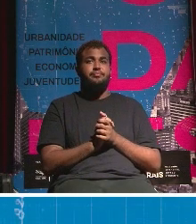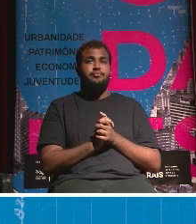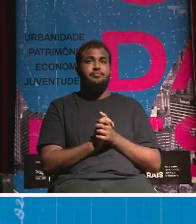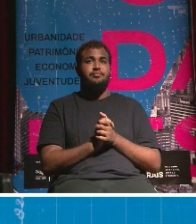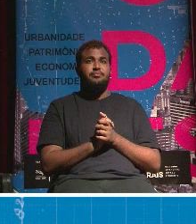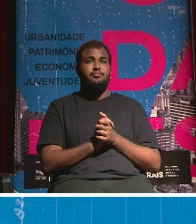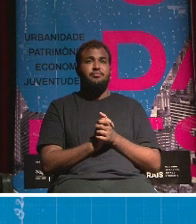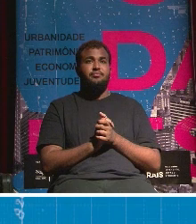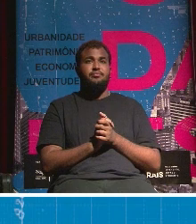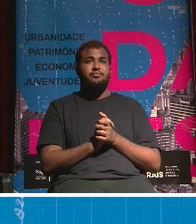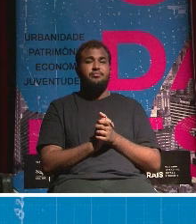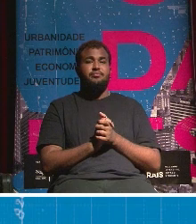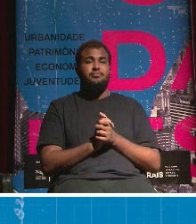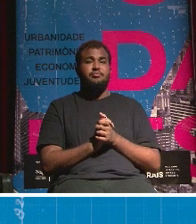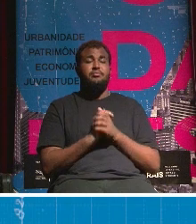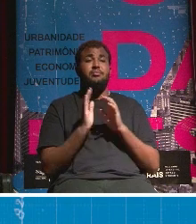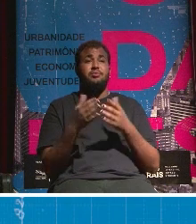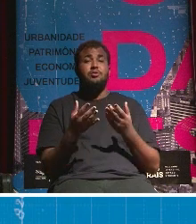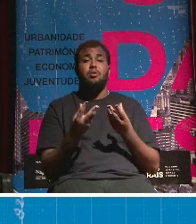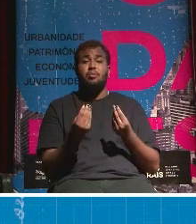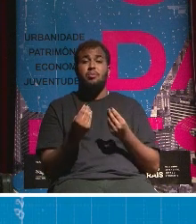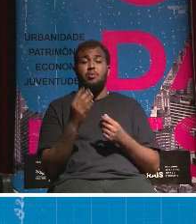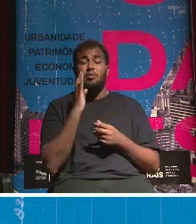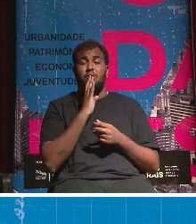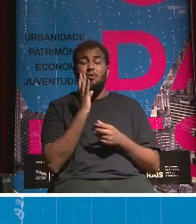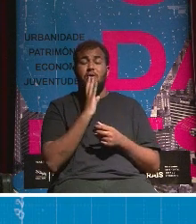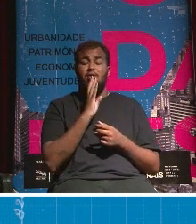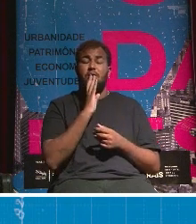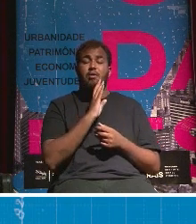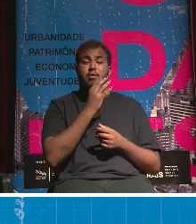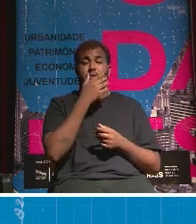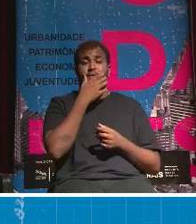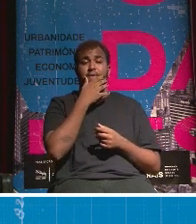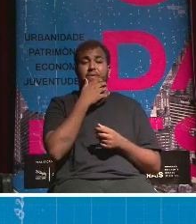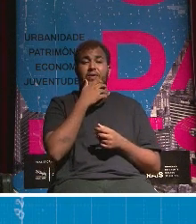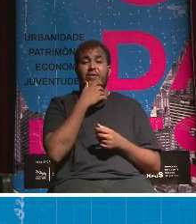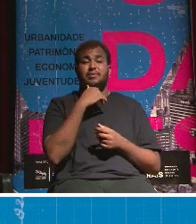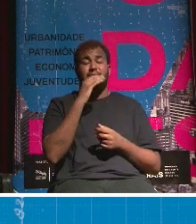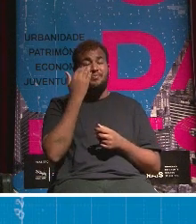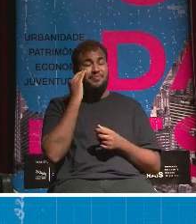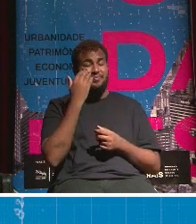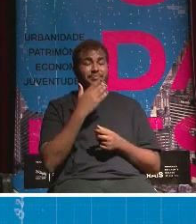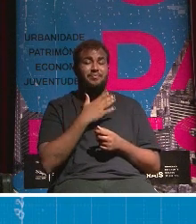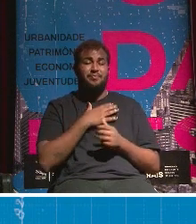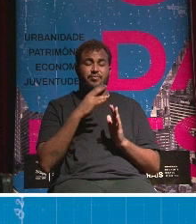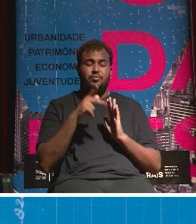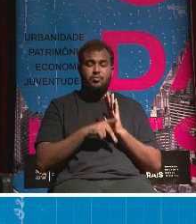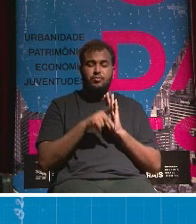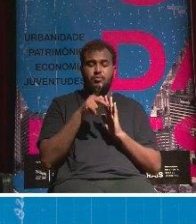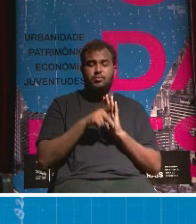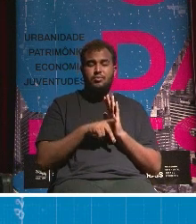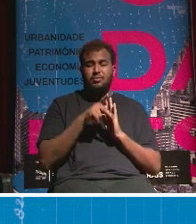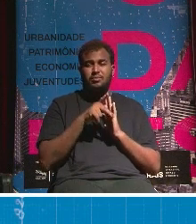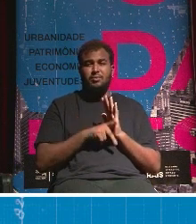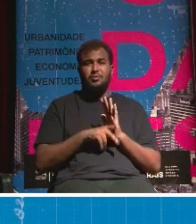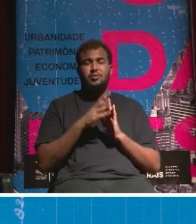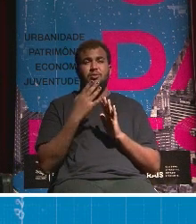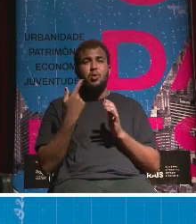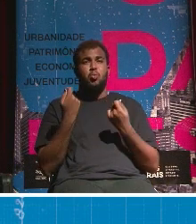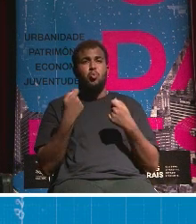E aí entra aquela questão que foi muito bacana ter falado, né? Entender, enquanto no planejamento